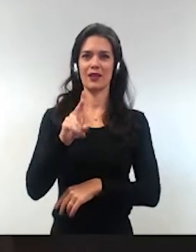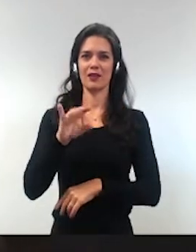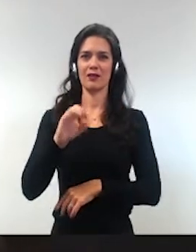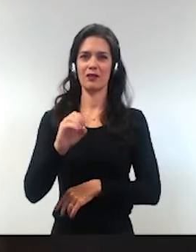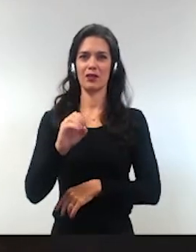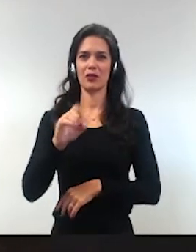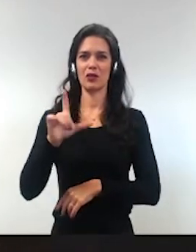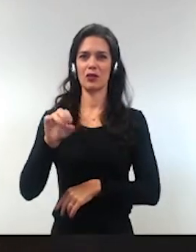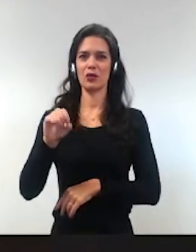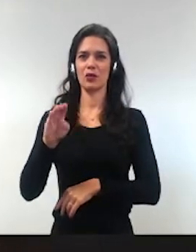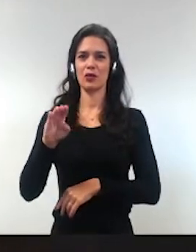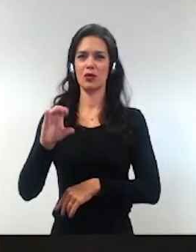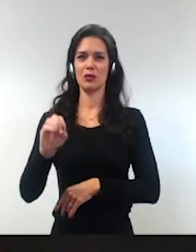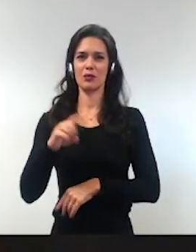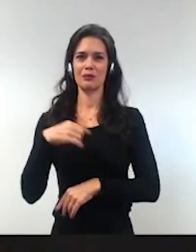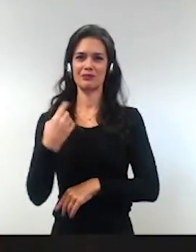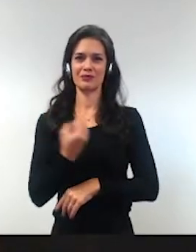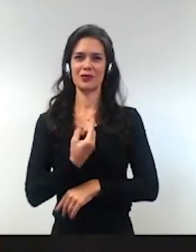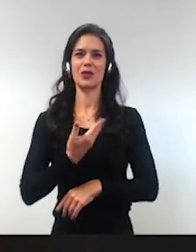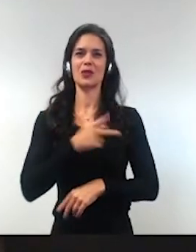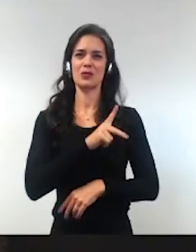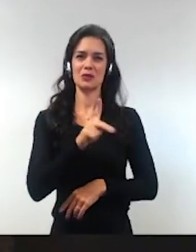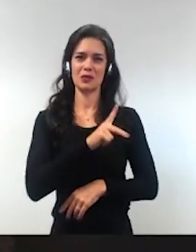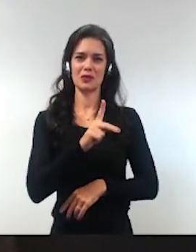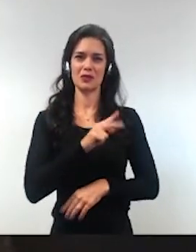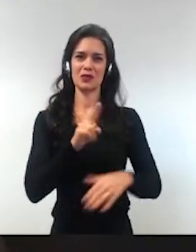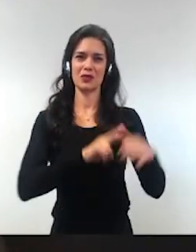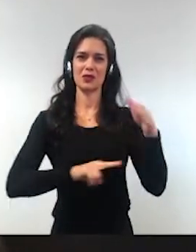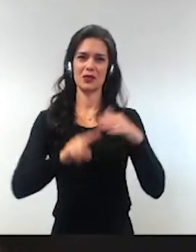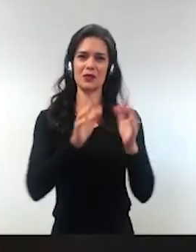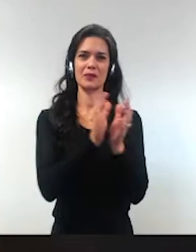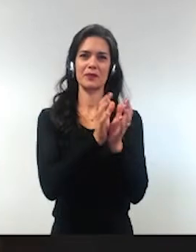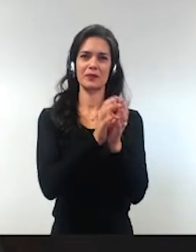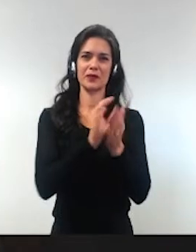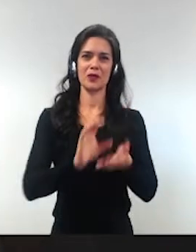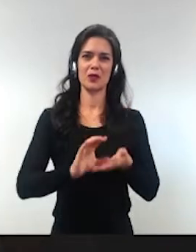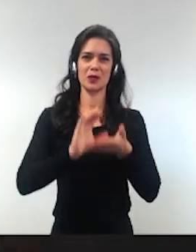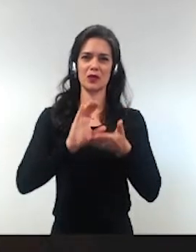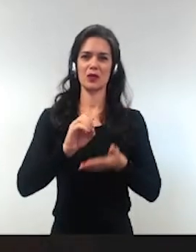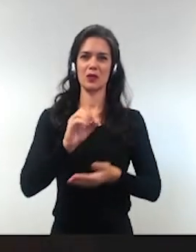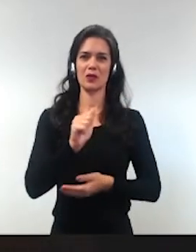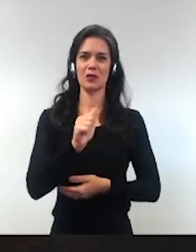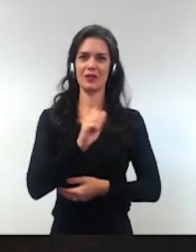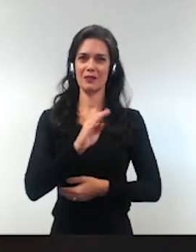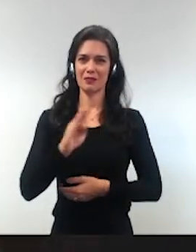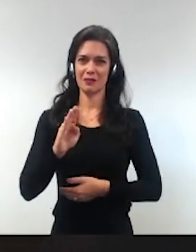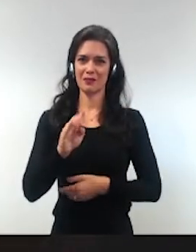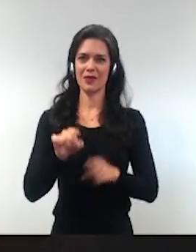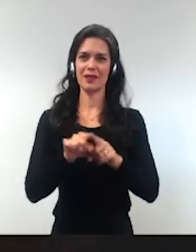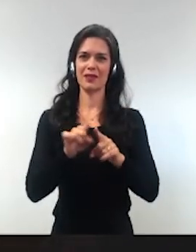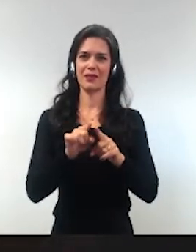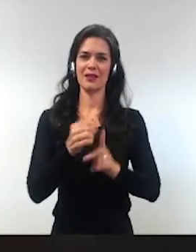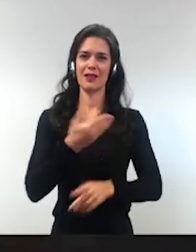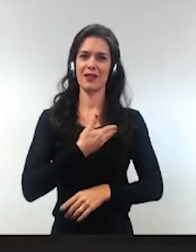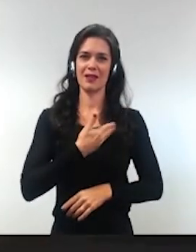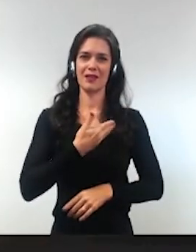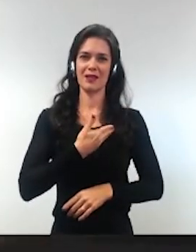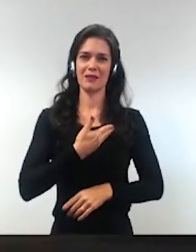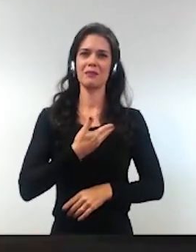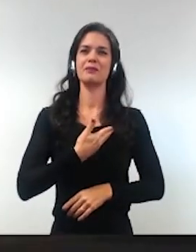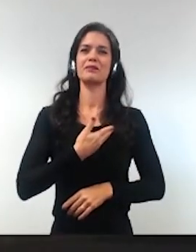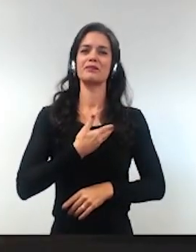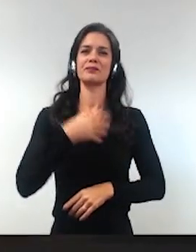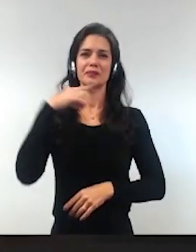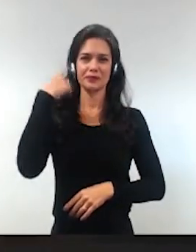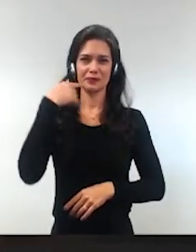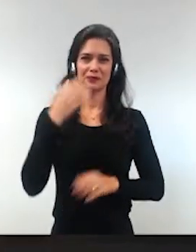querido professor catedrático da Universidade Federal de Pernambuco, conselheiro federal da OAB, meu parceiro de advocacia, meu parceiro de política associativa,